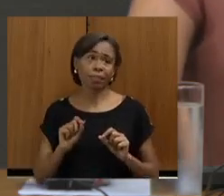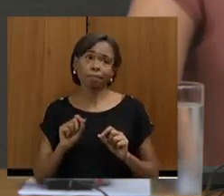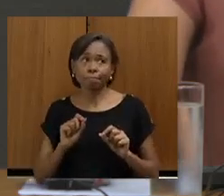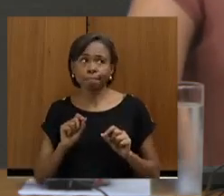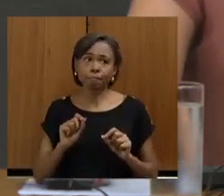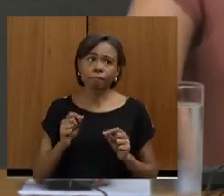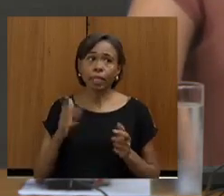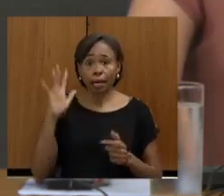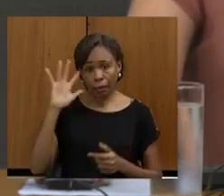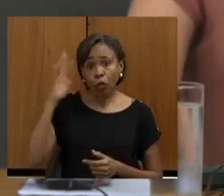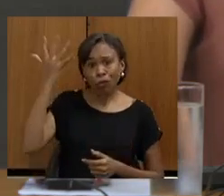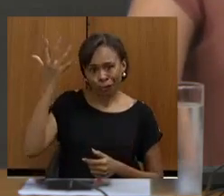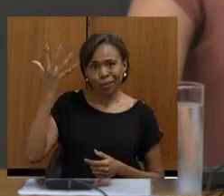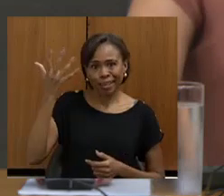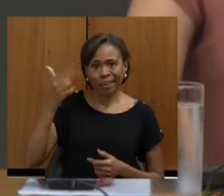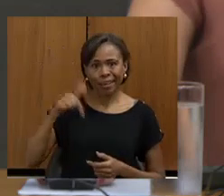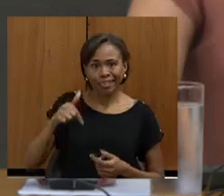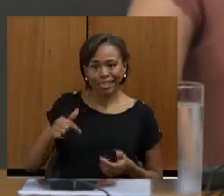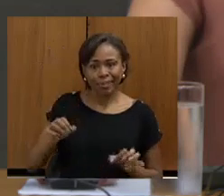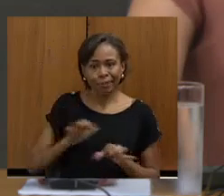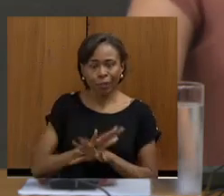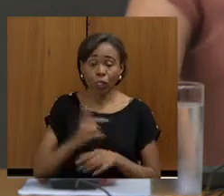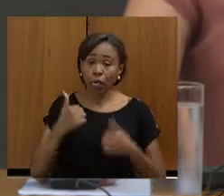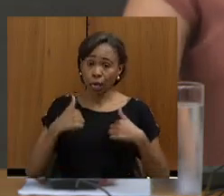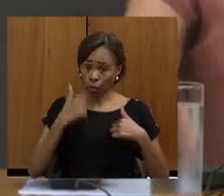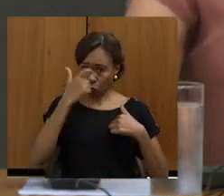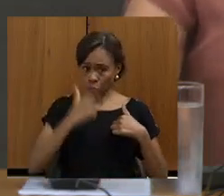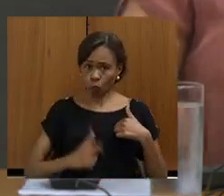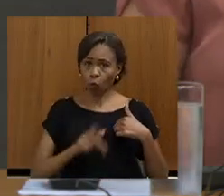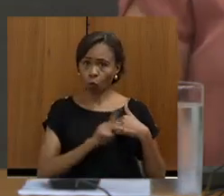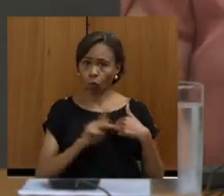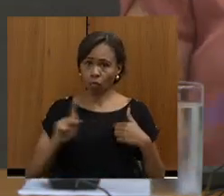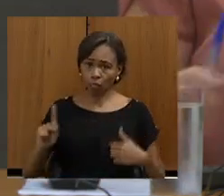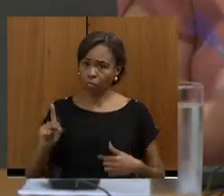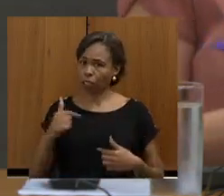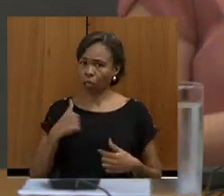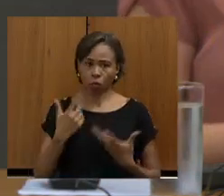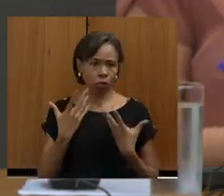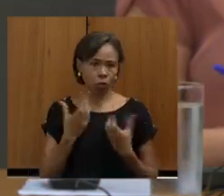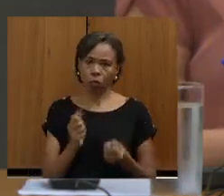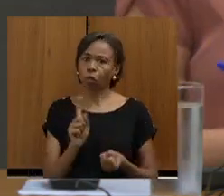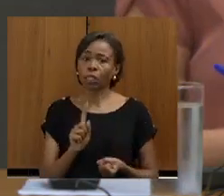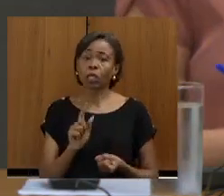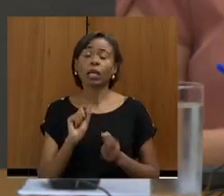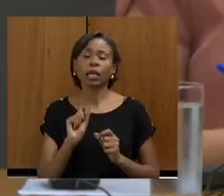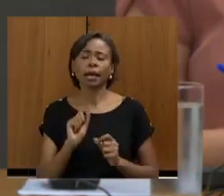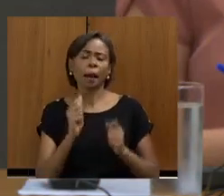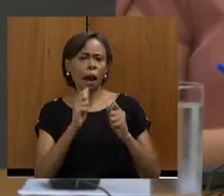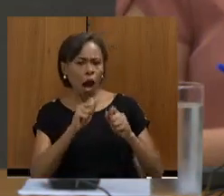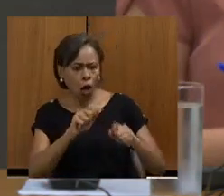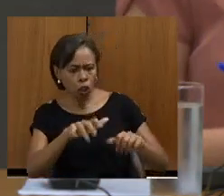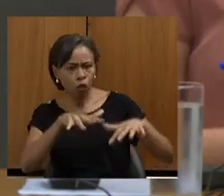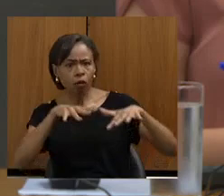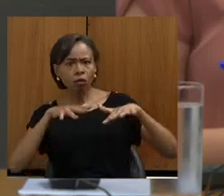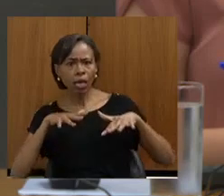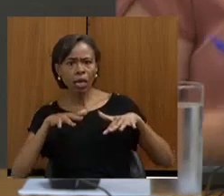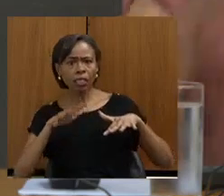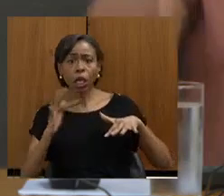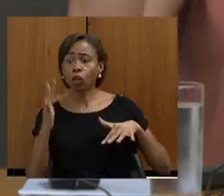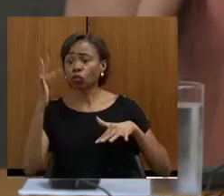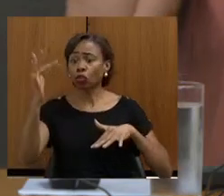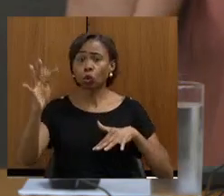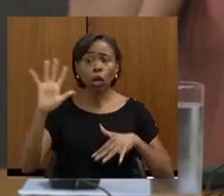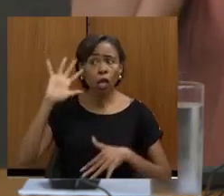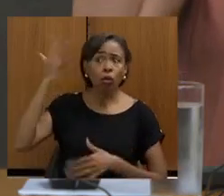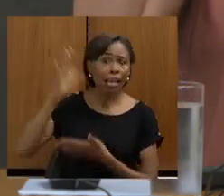enquanto essa comissão. Como presidente, eu não me permito fazer nenhuma audiência pública que não tenha um resultado futuro